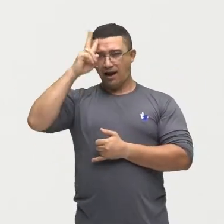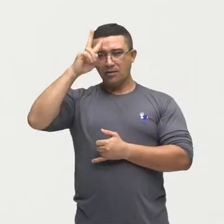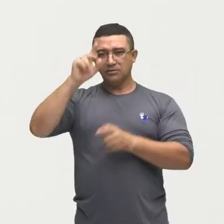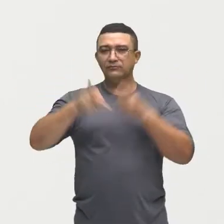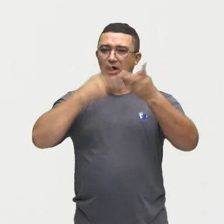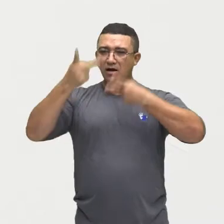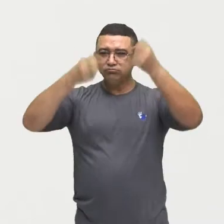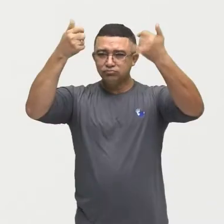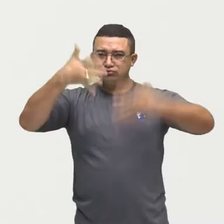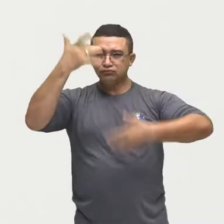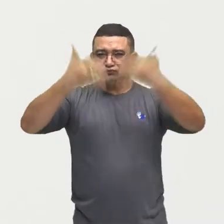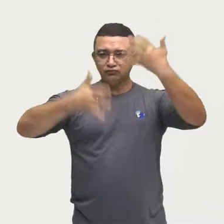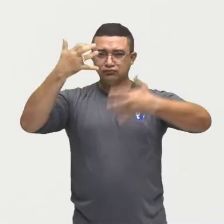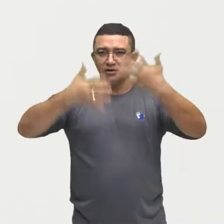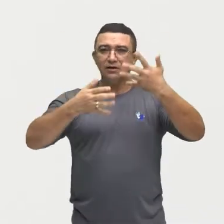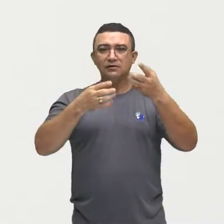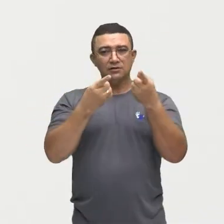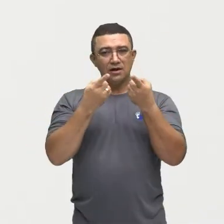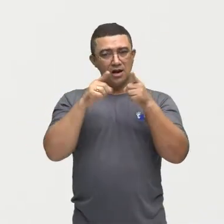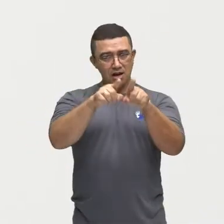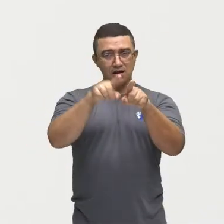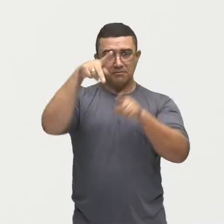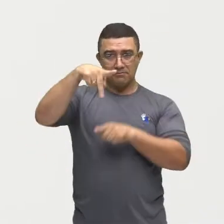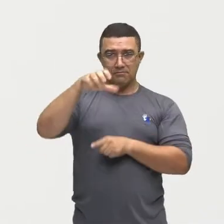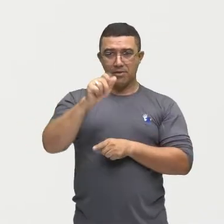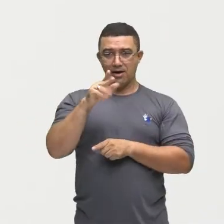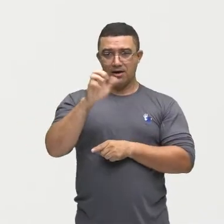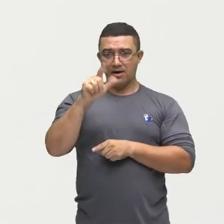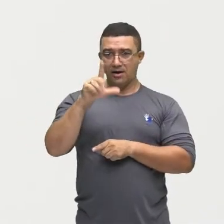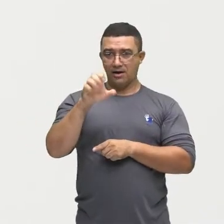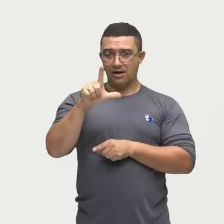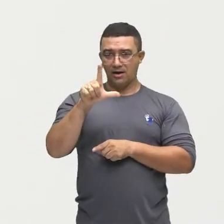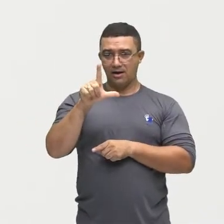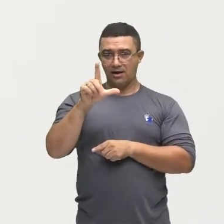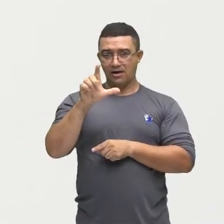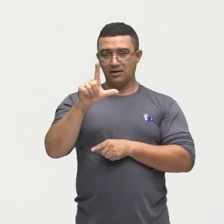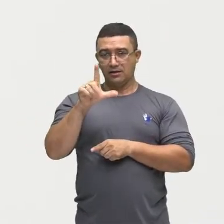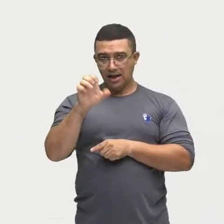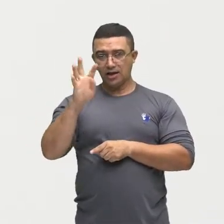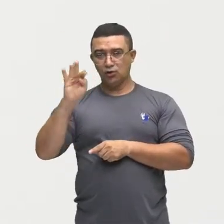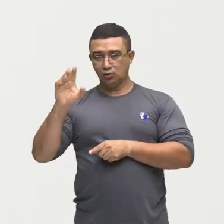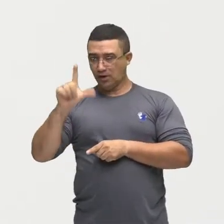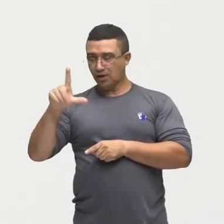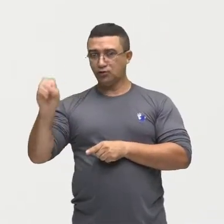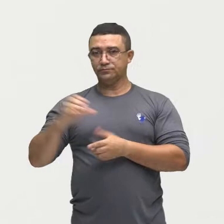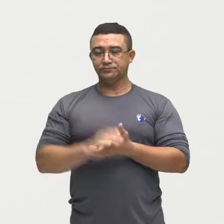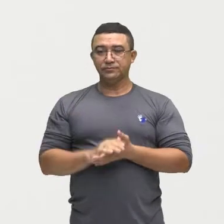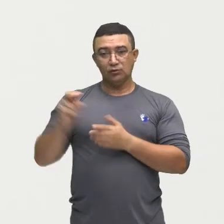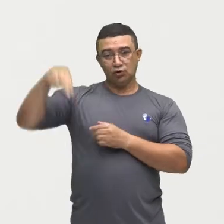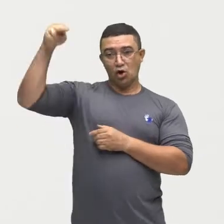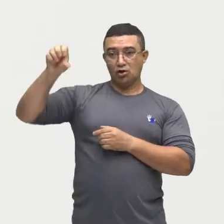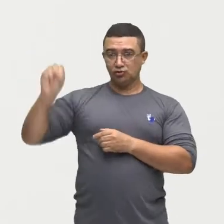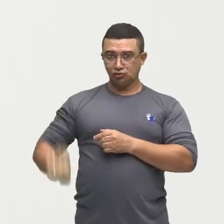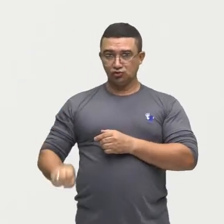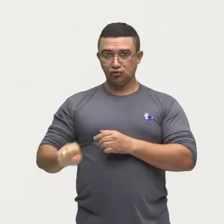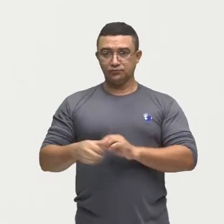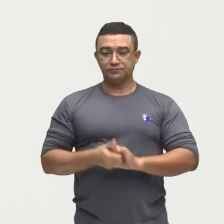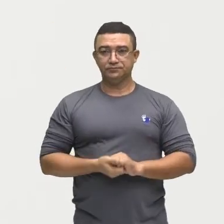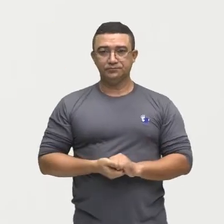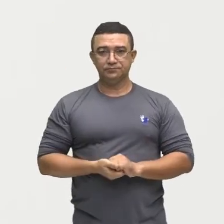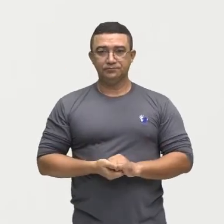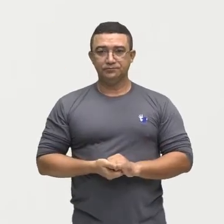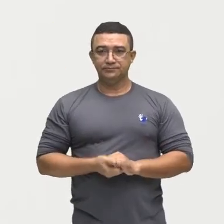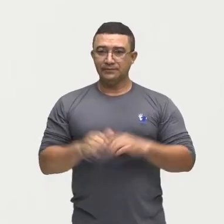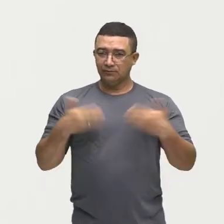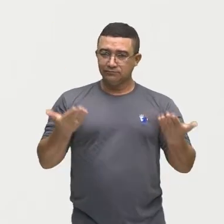são aqui a latitude. Aqui a gente tem a linha do Equador. Aqui para cima, norte, aqui para baixo, o hemisfério sul. Então,